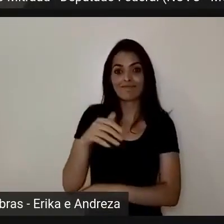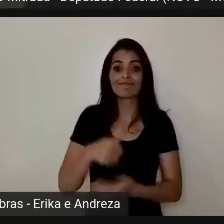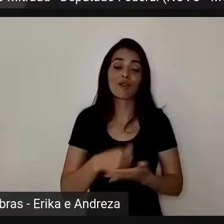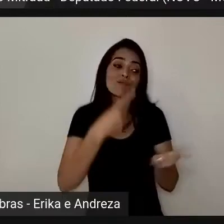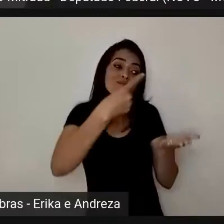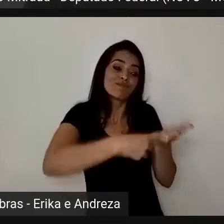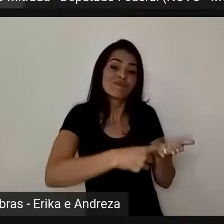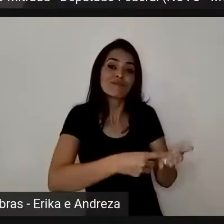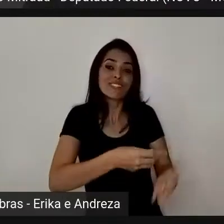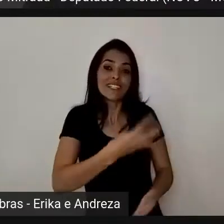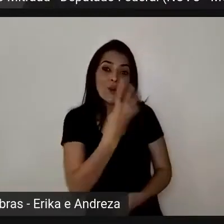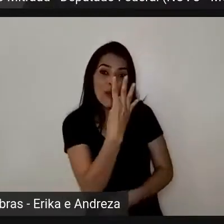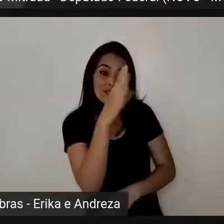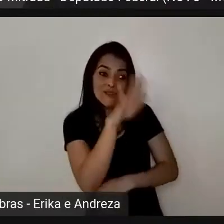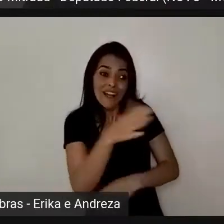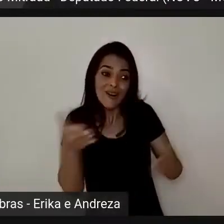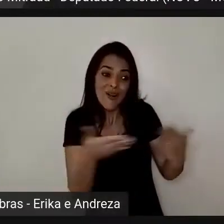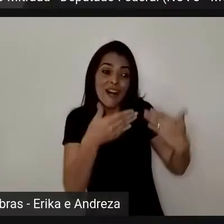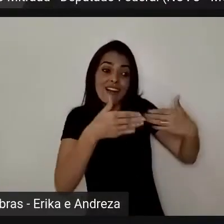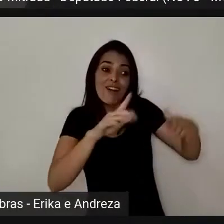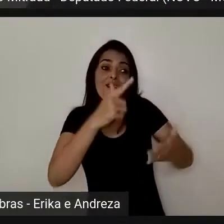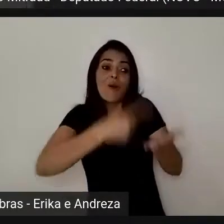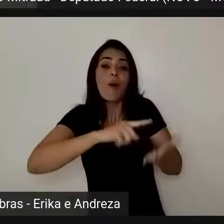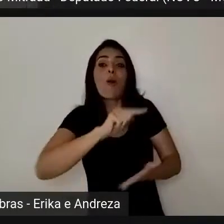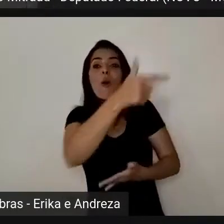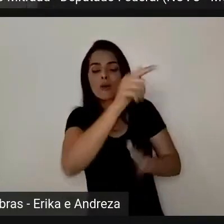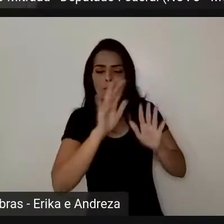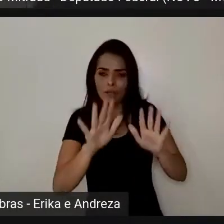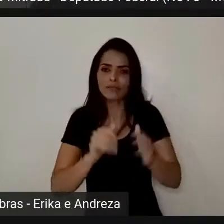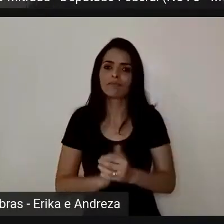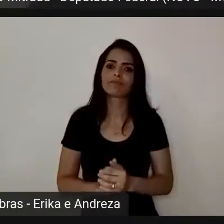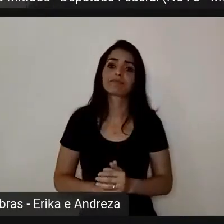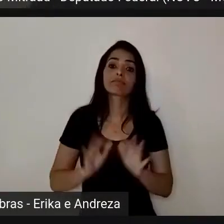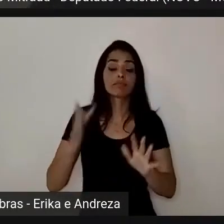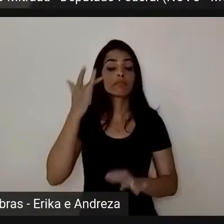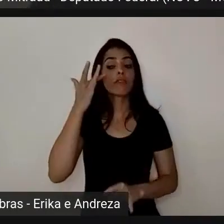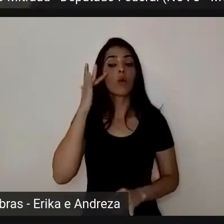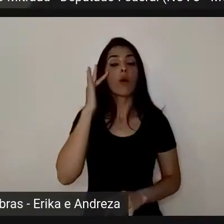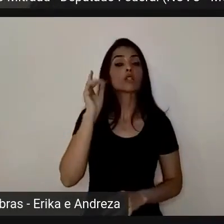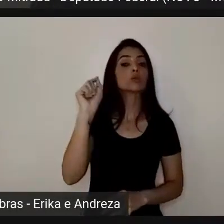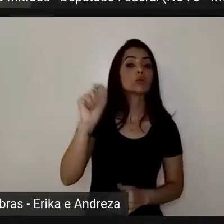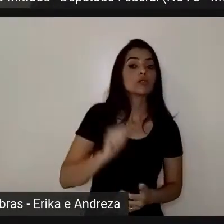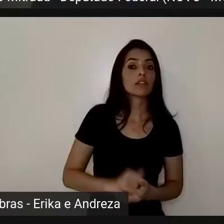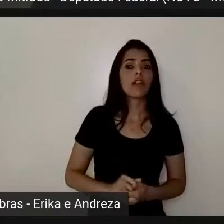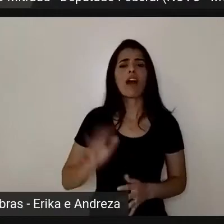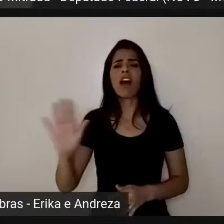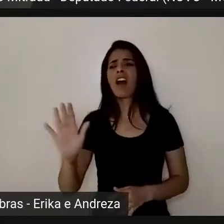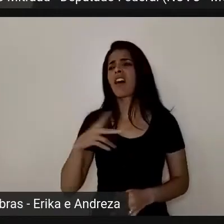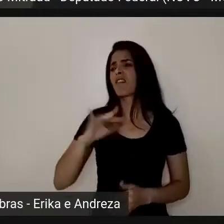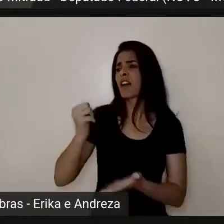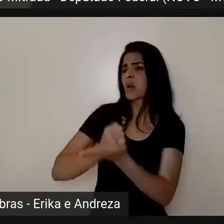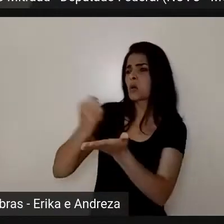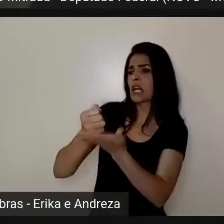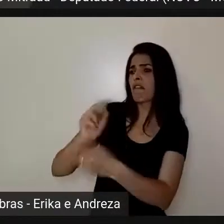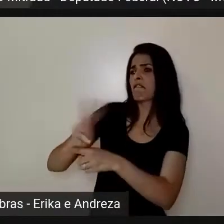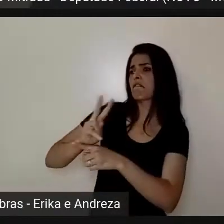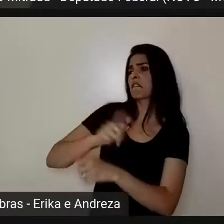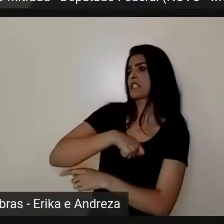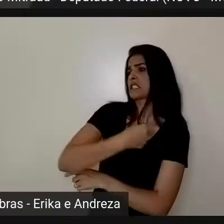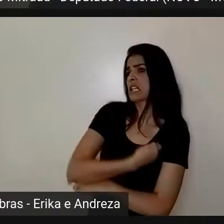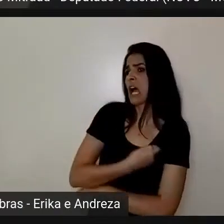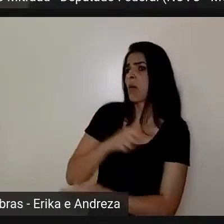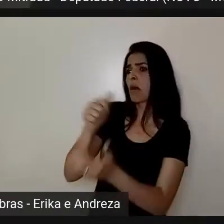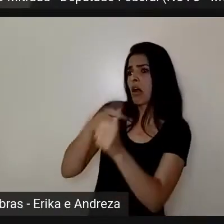às 16. Mas, bom, em relação a esse ponto, acho que essa questão que fala, vai contratar um fiscal para atuar alguém como